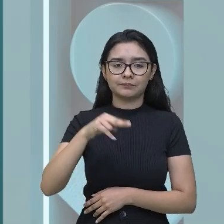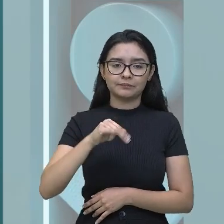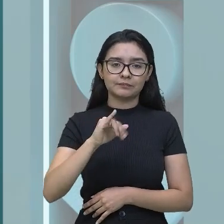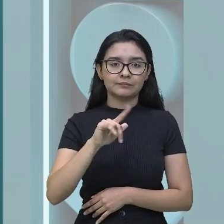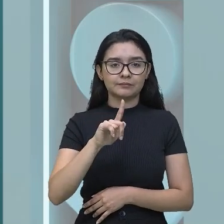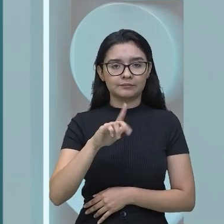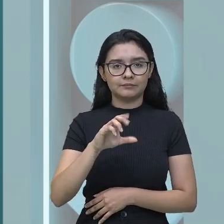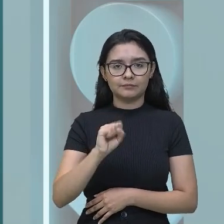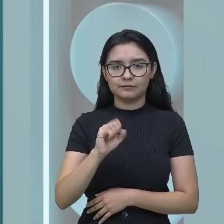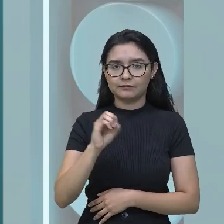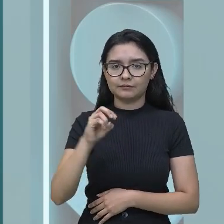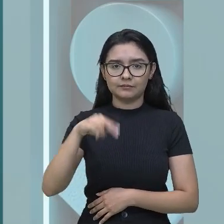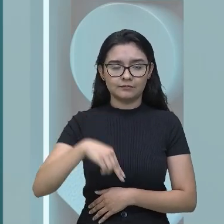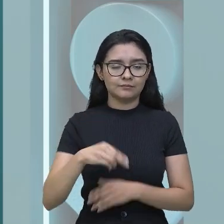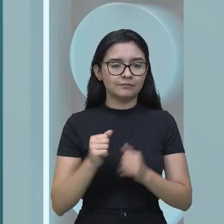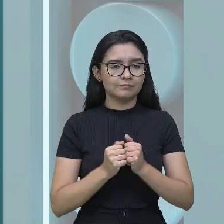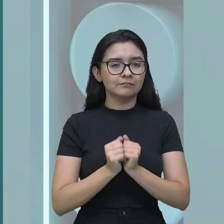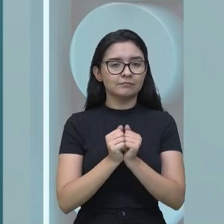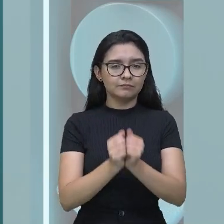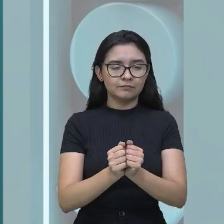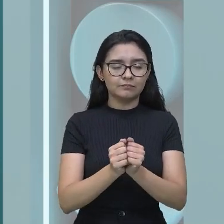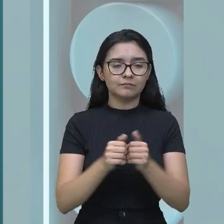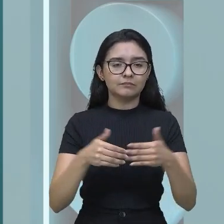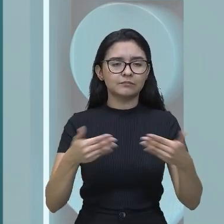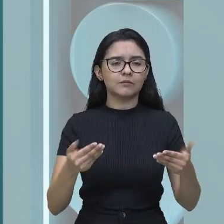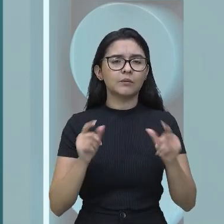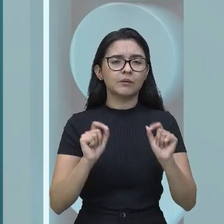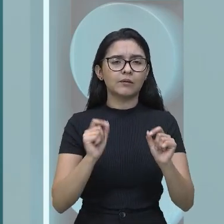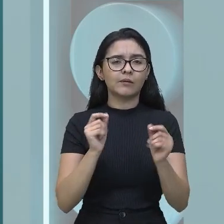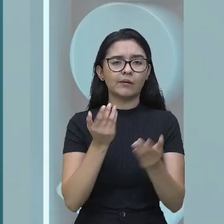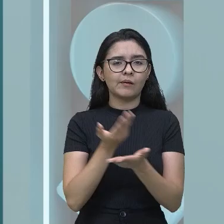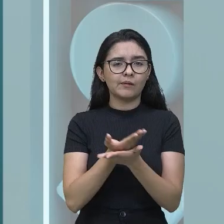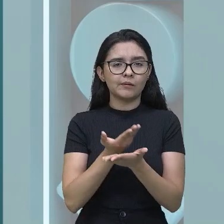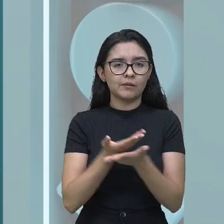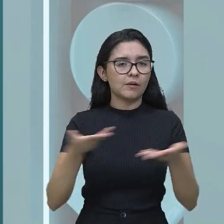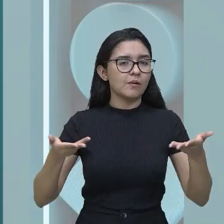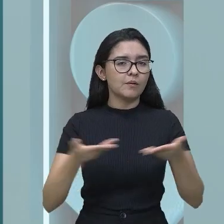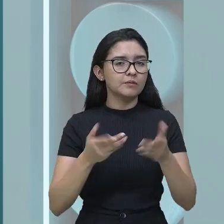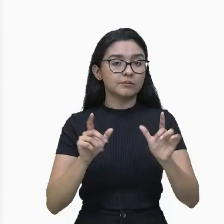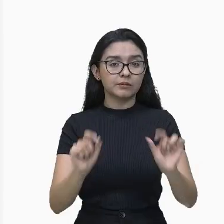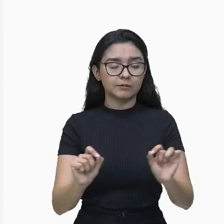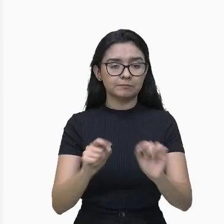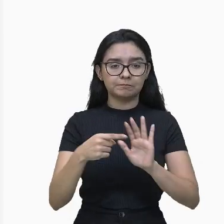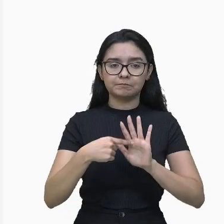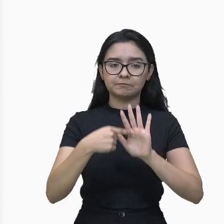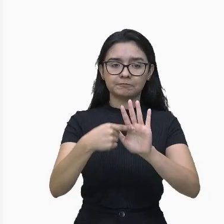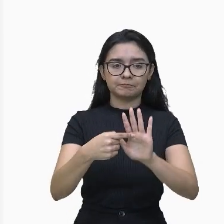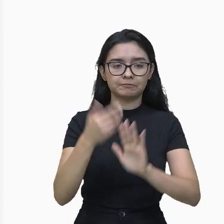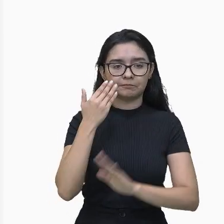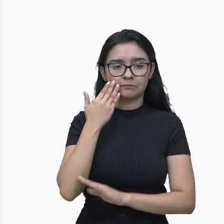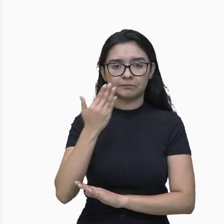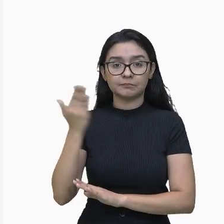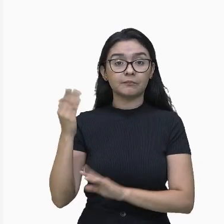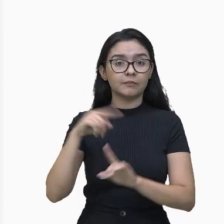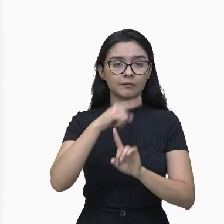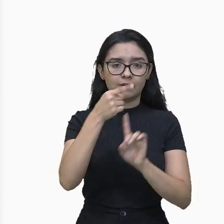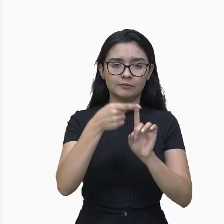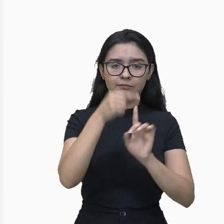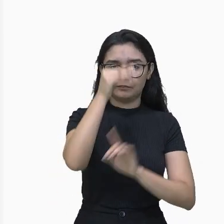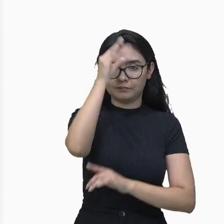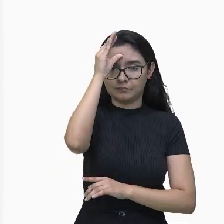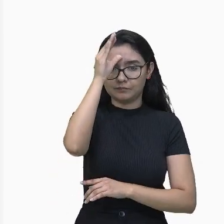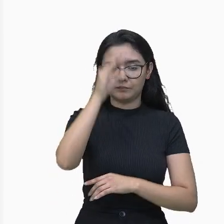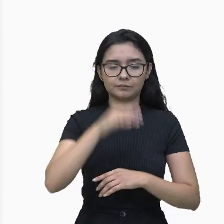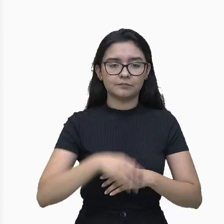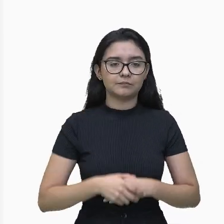acompanhar vocês neste momento o que nós vamos aprender Nesta aula então colocando o nosso objeto de conhecimento na tela para